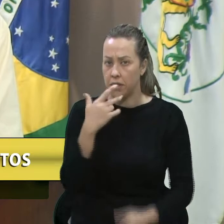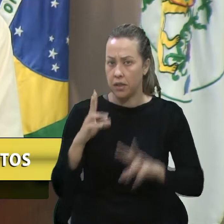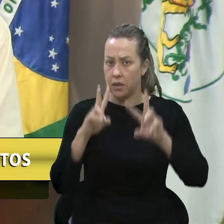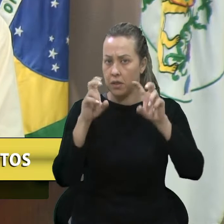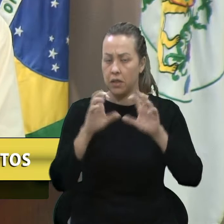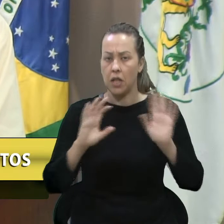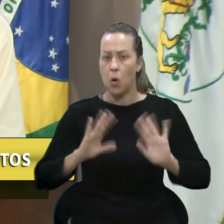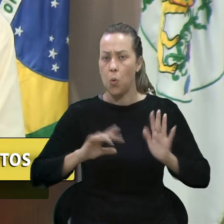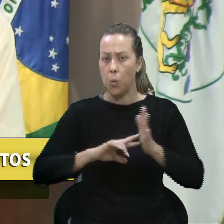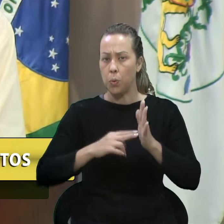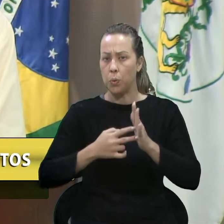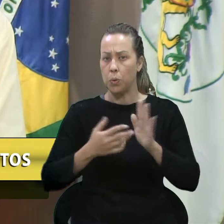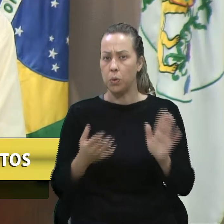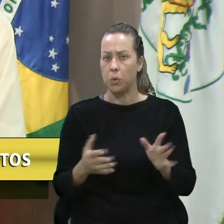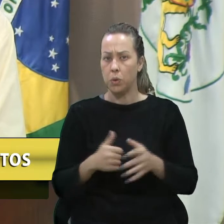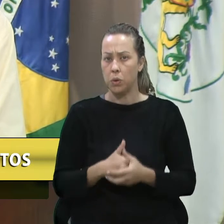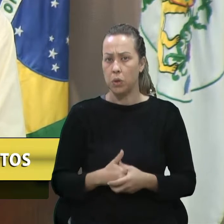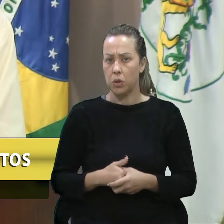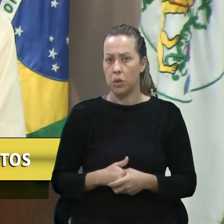de maneira